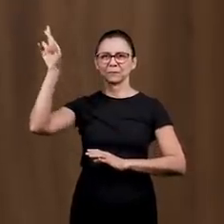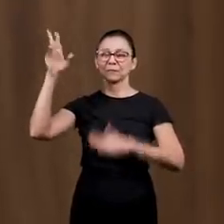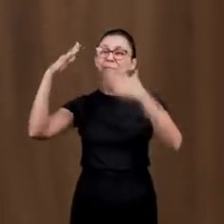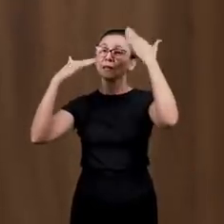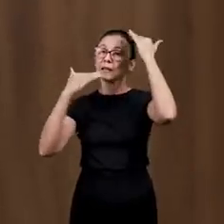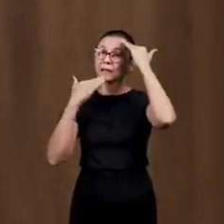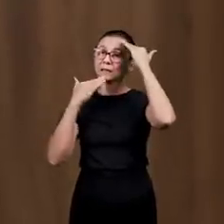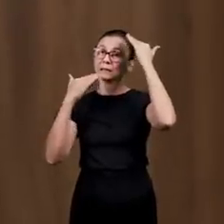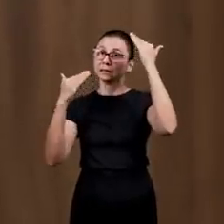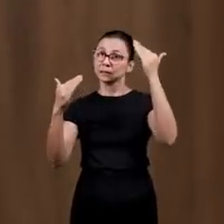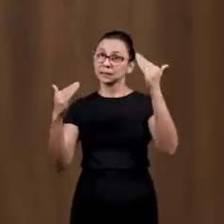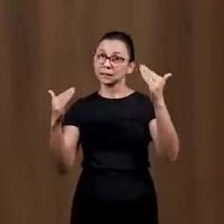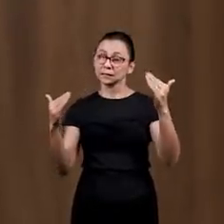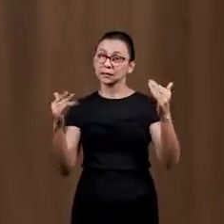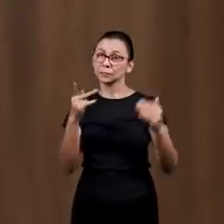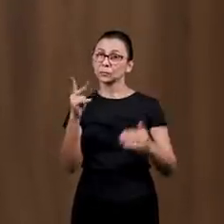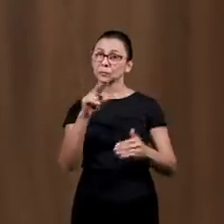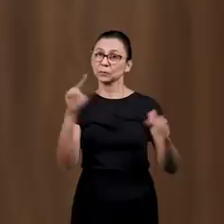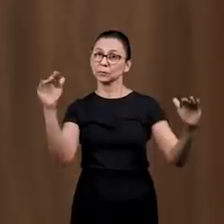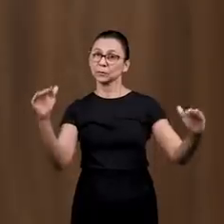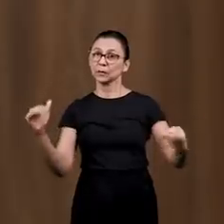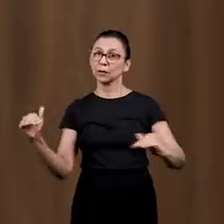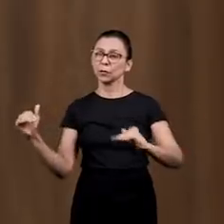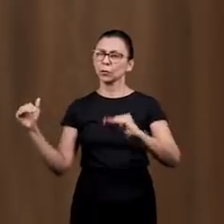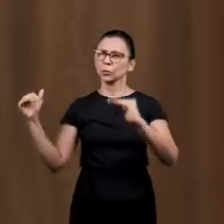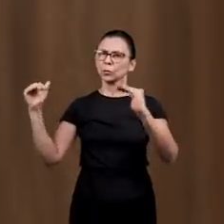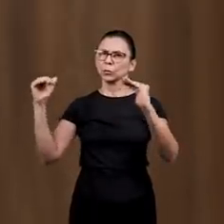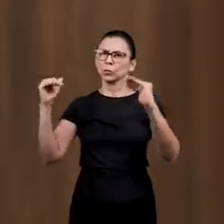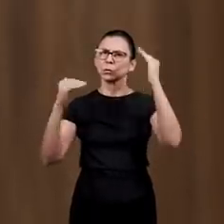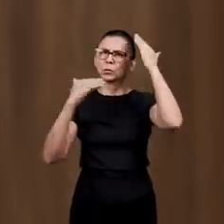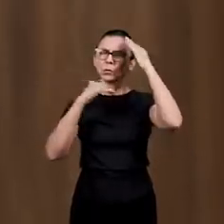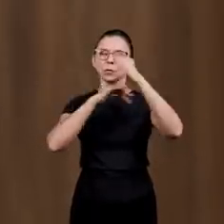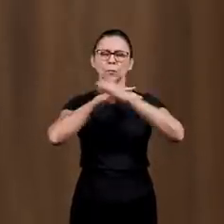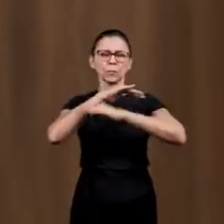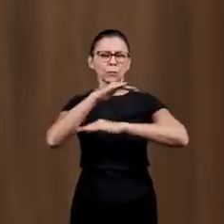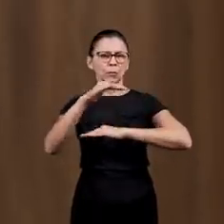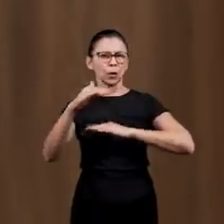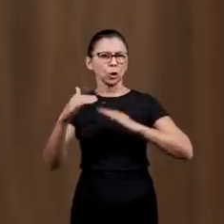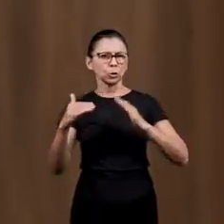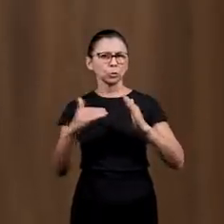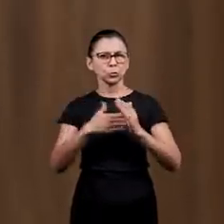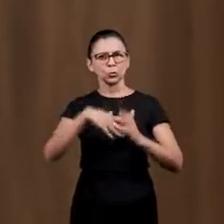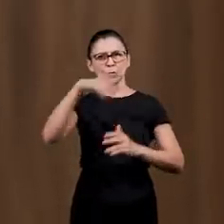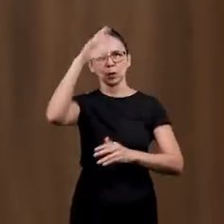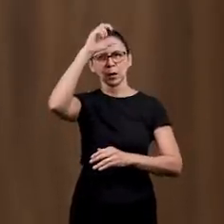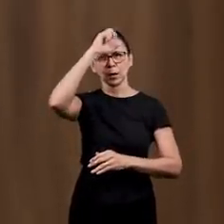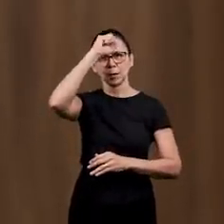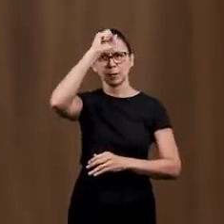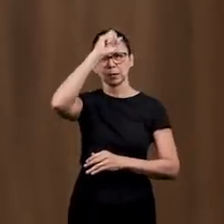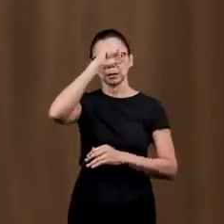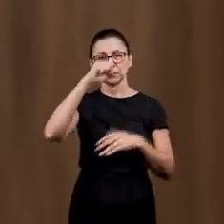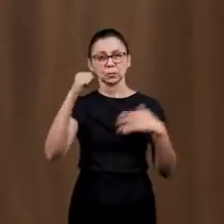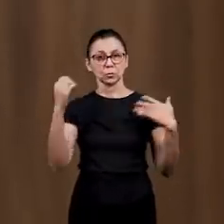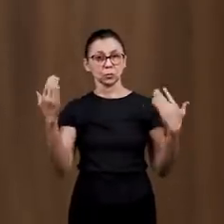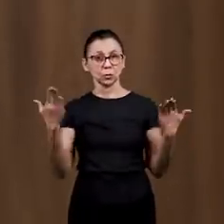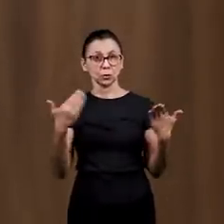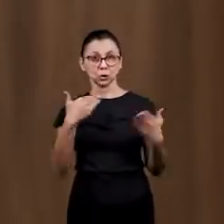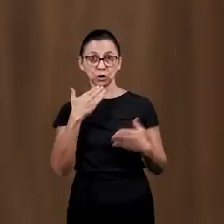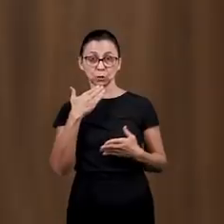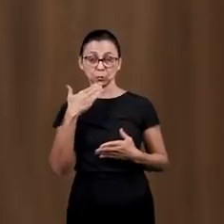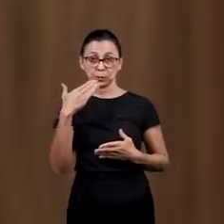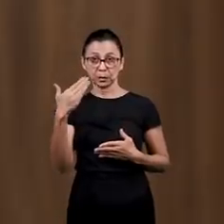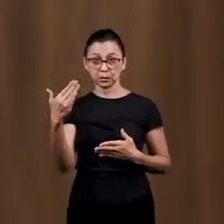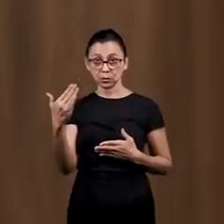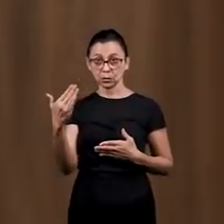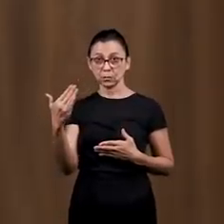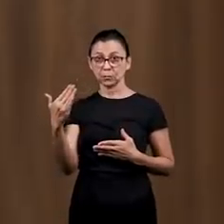te agradecemos, glorificamos o teu nome por tudo que aprendemos na aula de hoje e pedimos, Senhor,